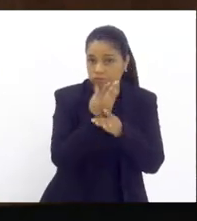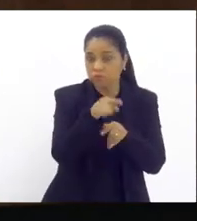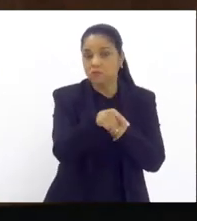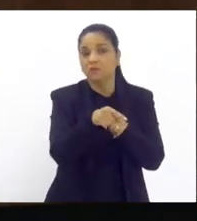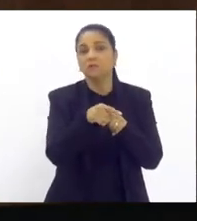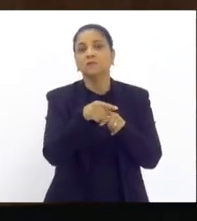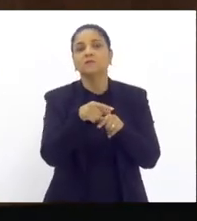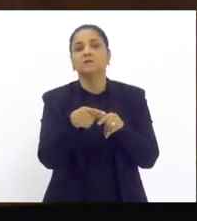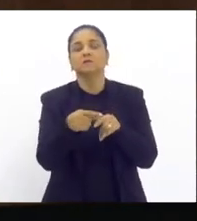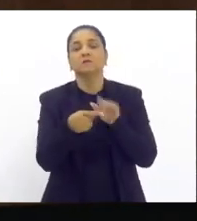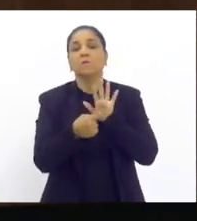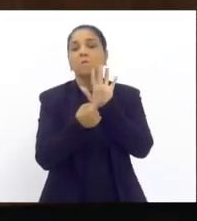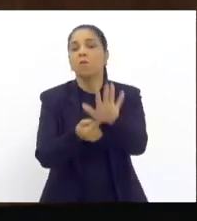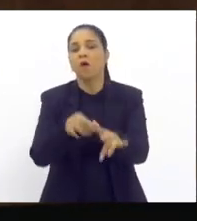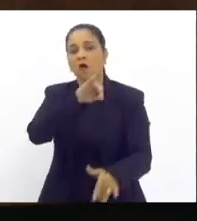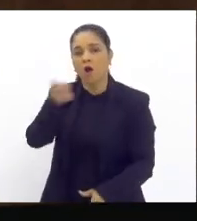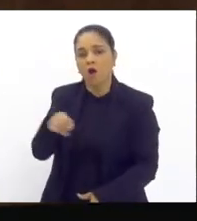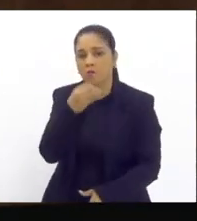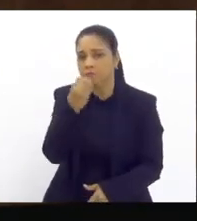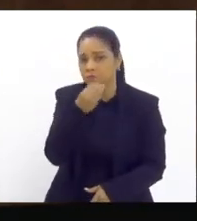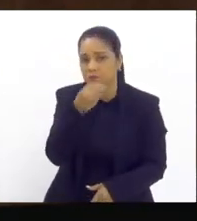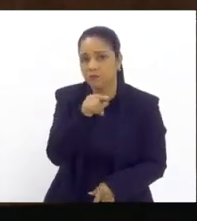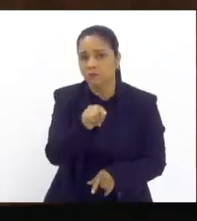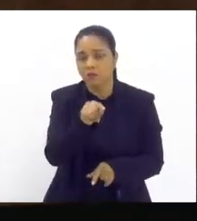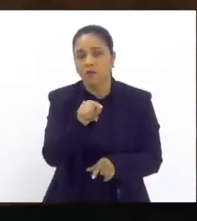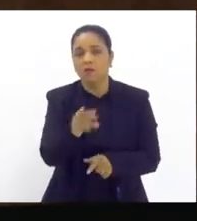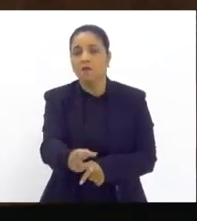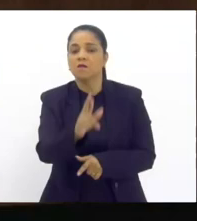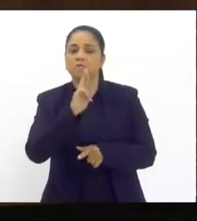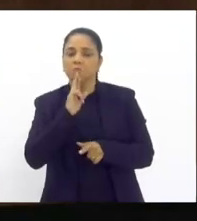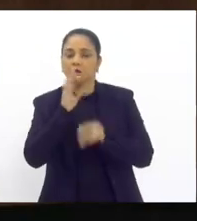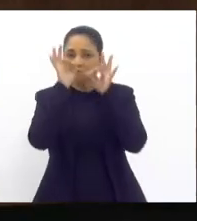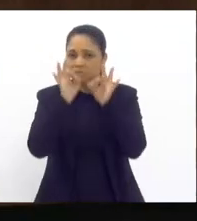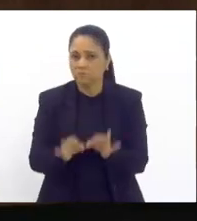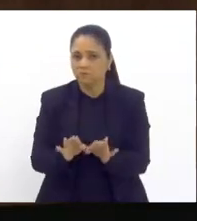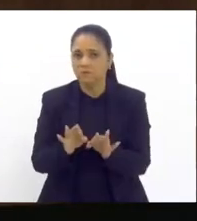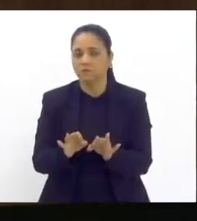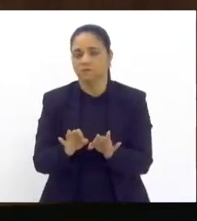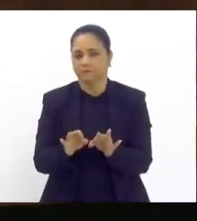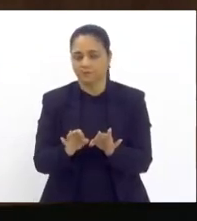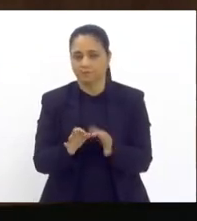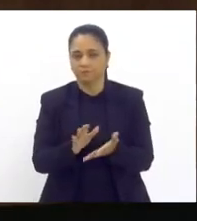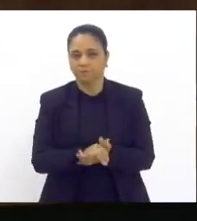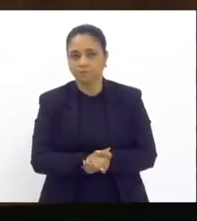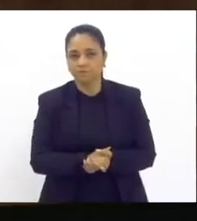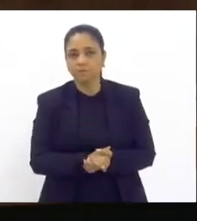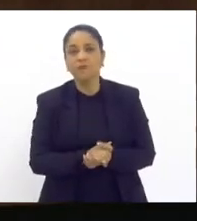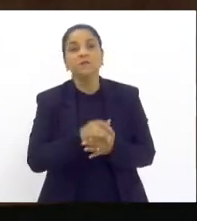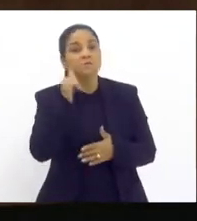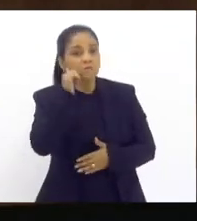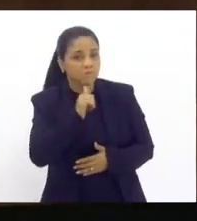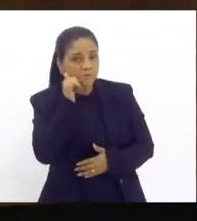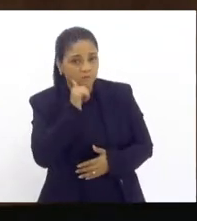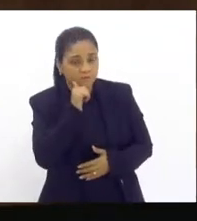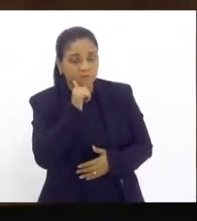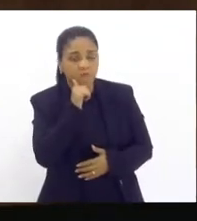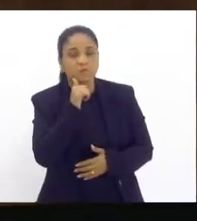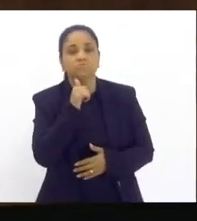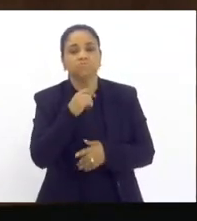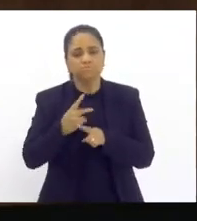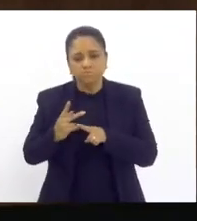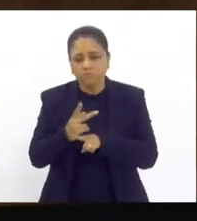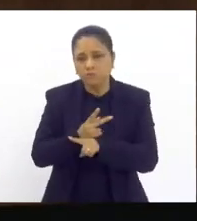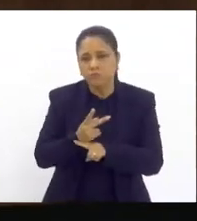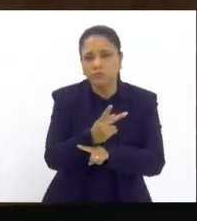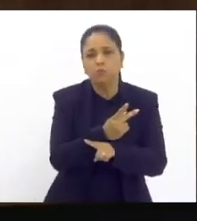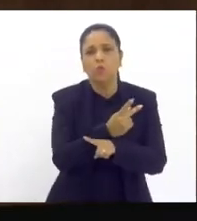a oportunidade de ter uma resposta concreta sobre essa situação. E, claro, as mulheres foram buscar suas